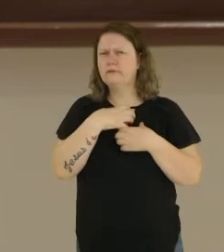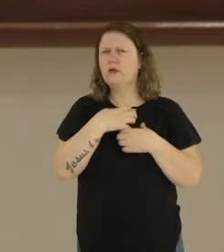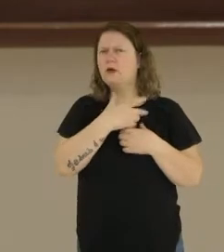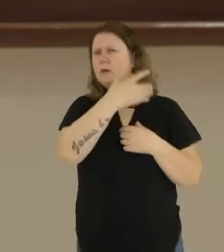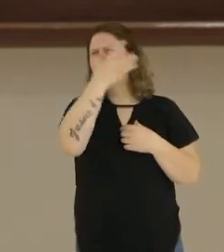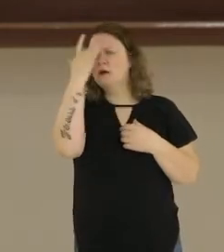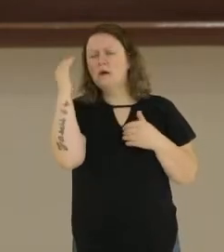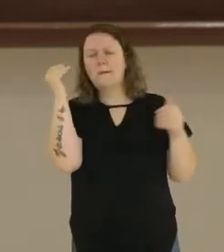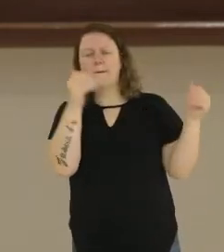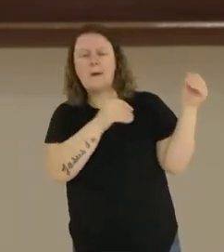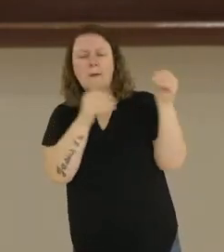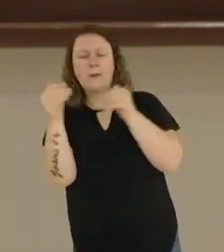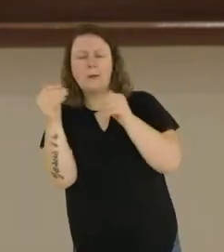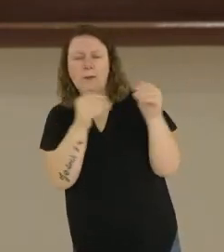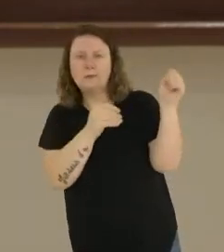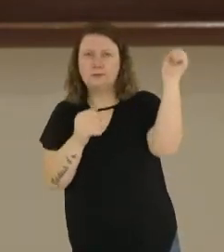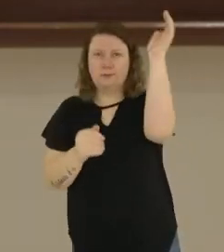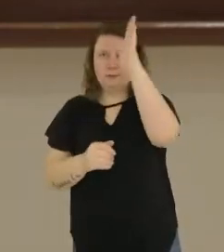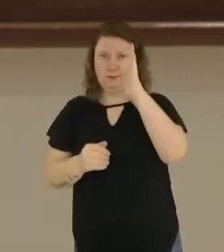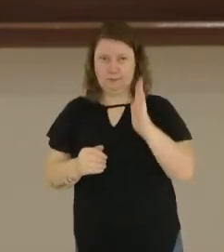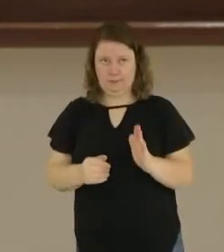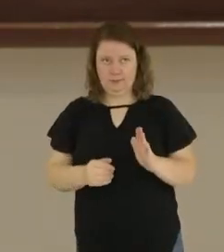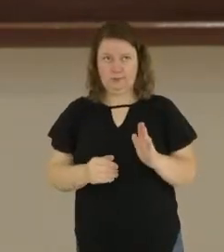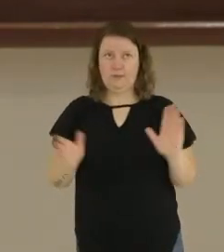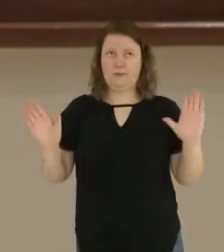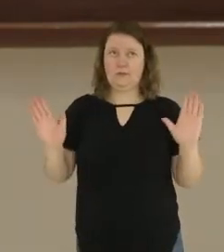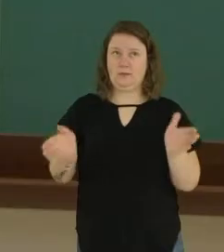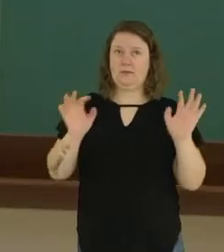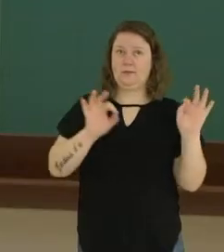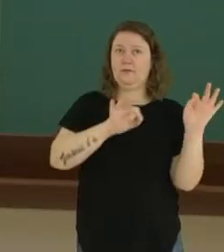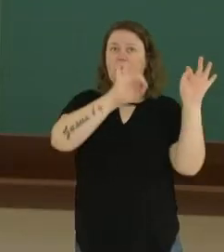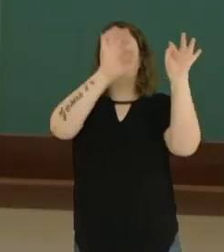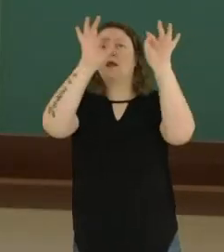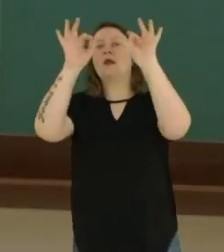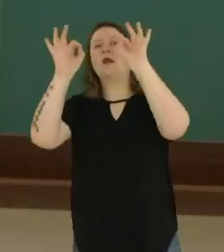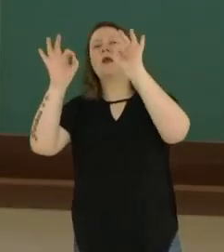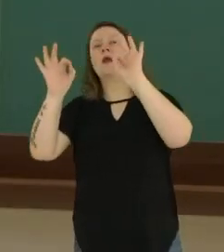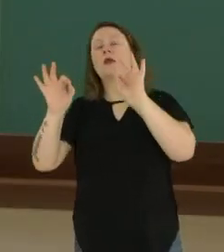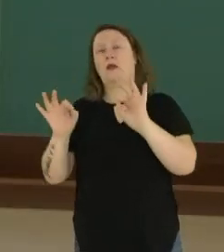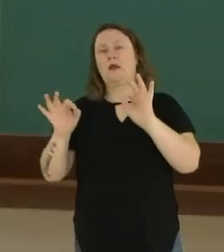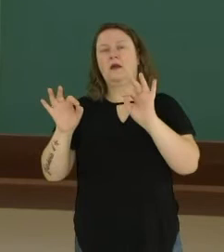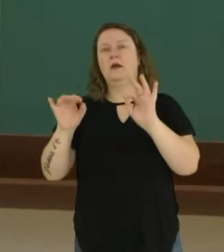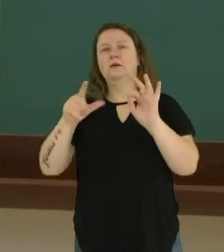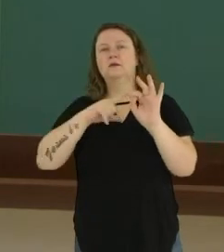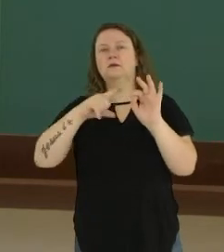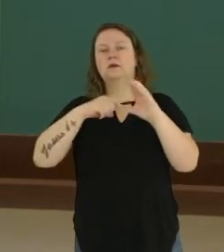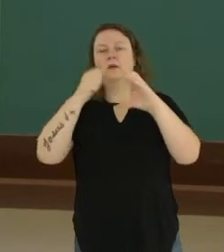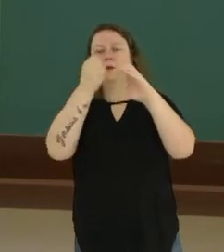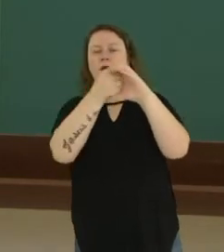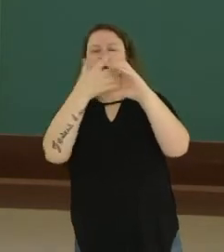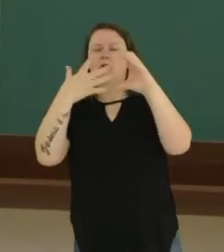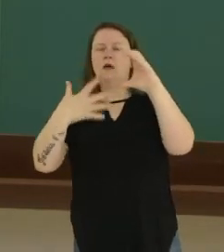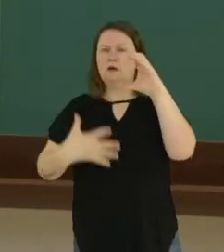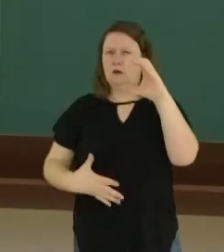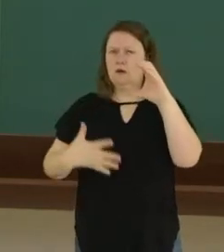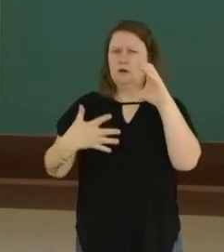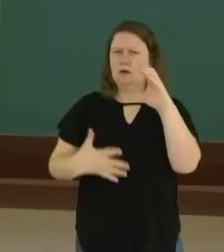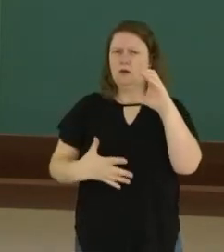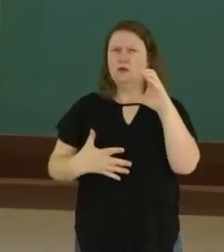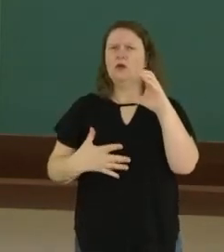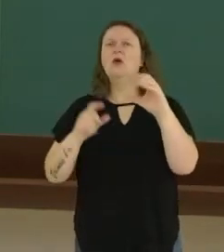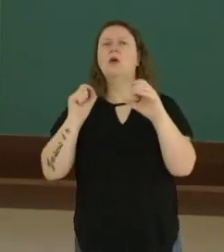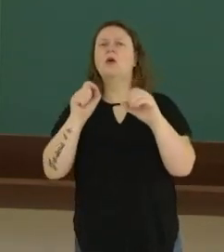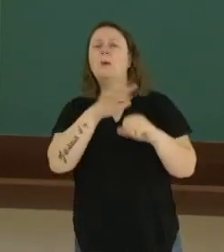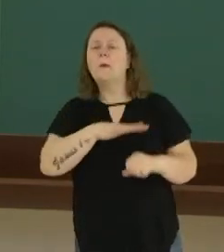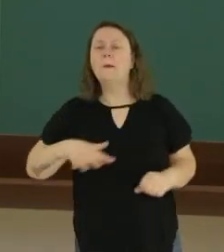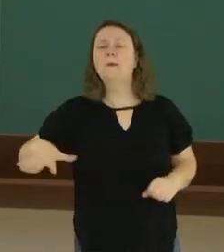europeus vieram para cá. Agora a gente vai falar um pouco sobre algumas pequenas características dessa